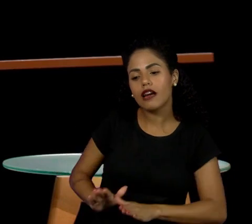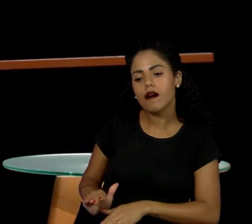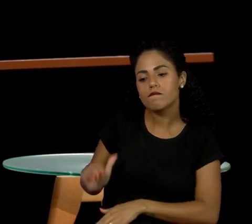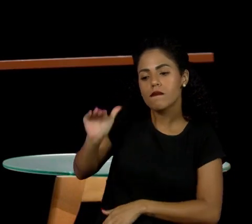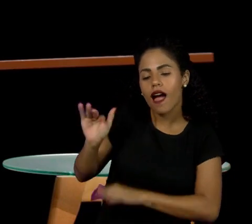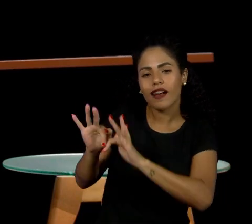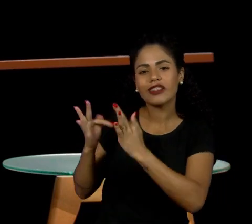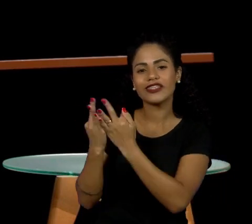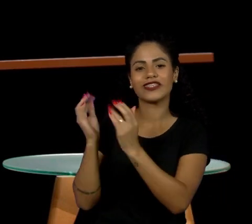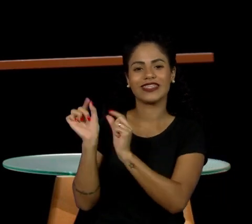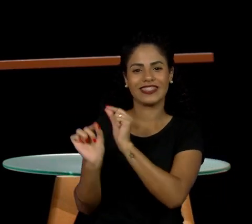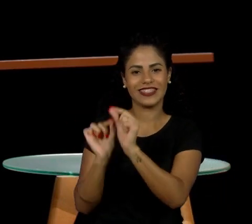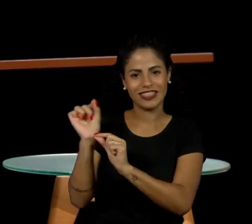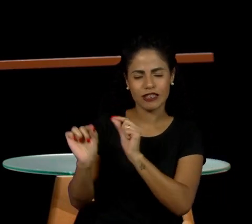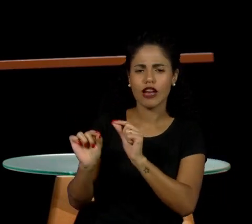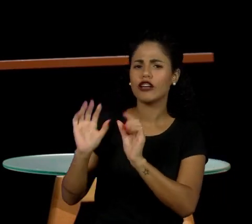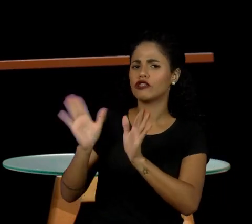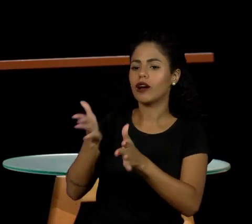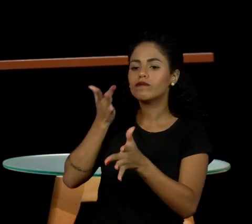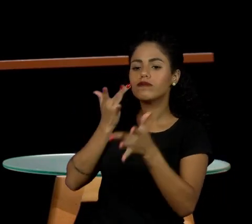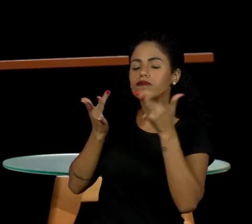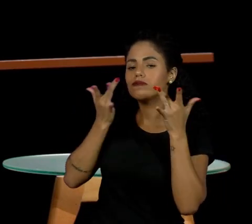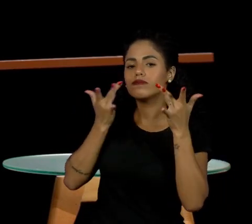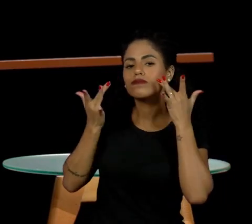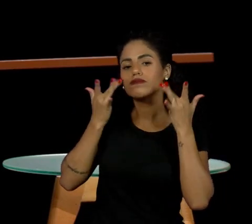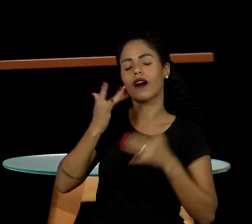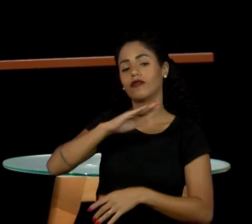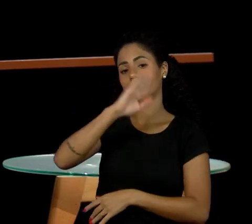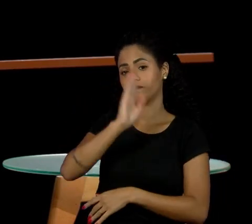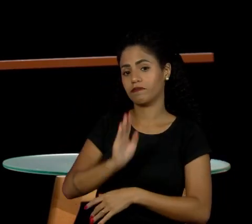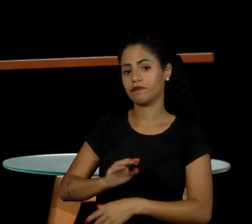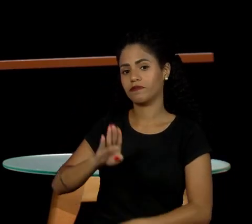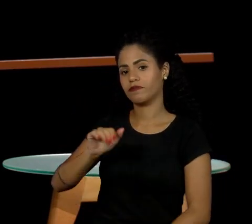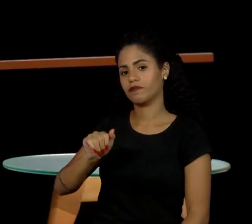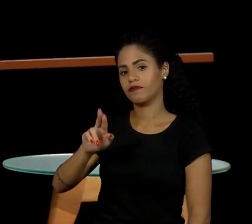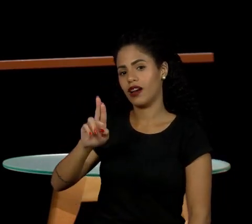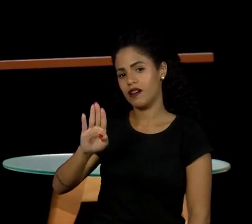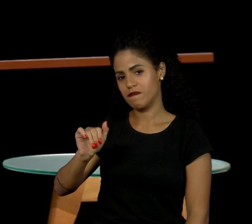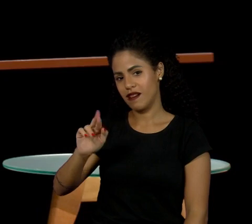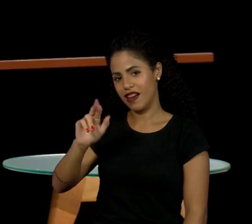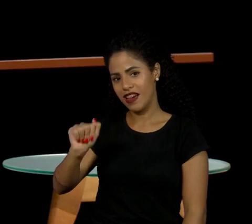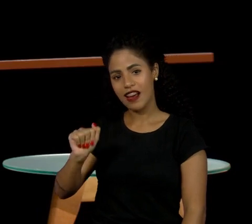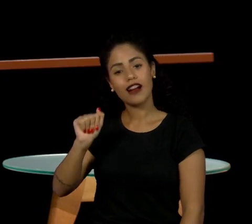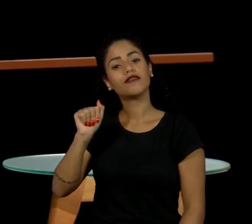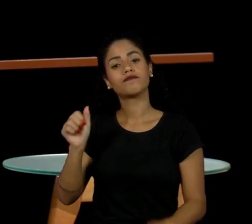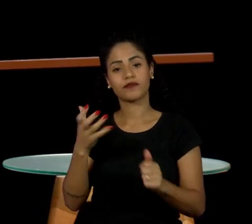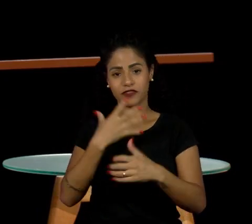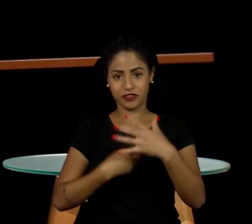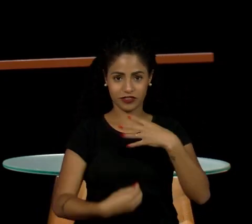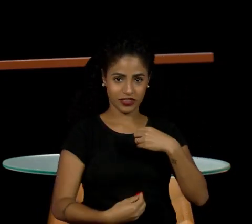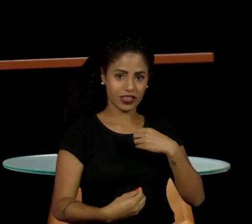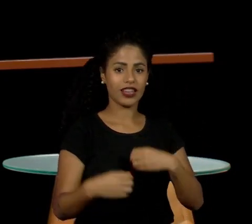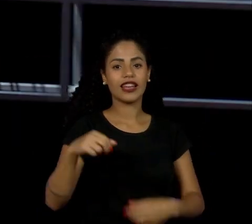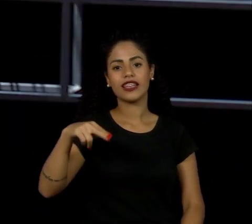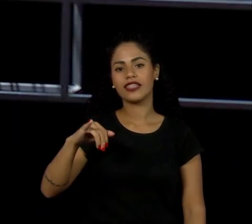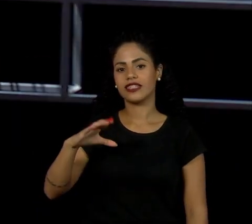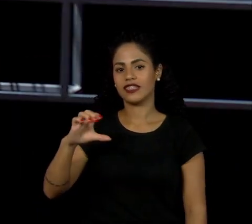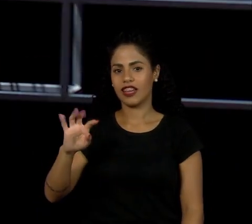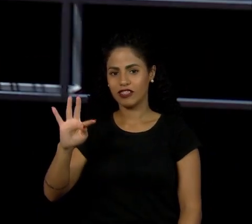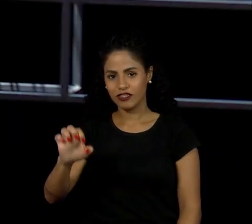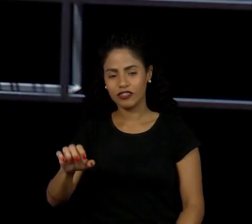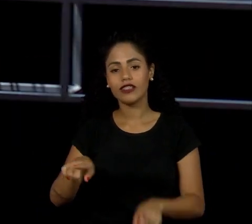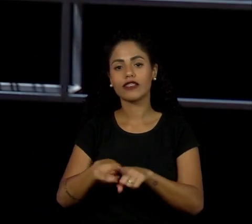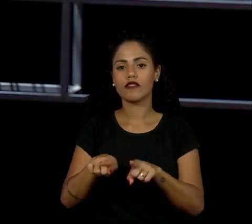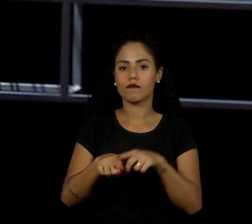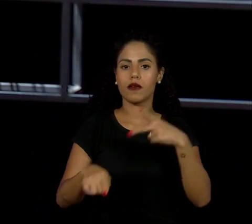que uma dinastia no teatro brasileiro. Bárbara Bruno, filha da Anissete Bruno e do Paulo Goulart.